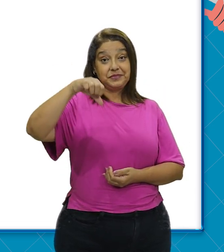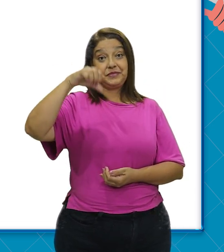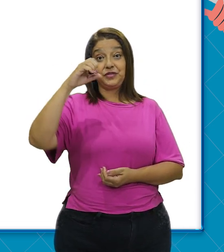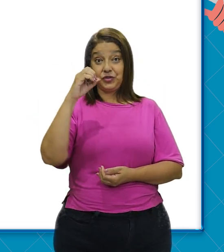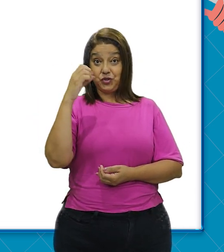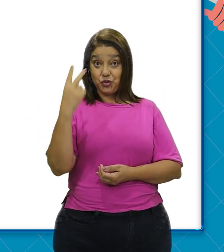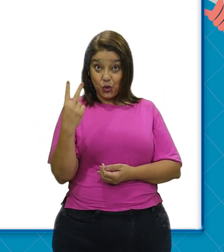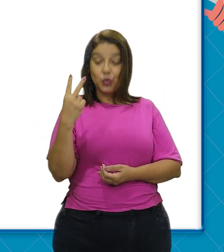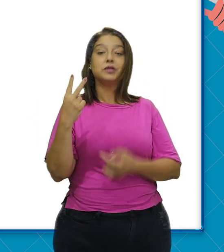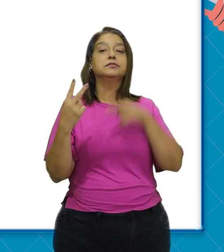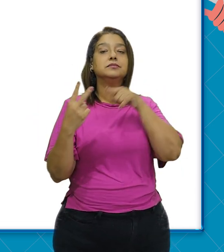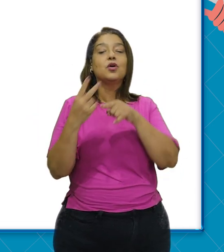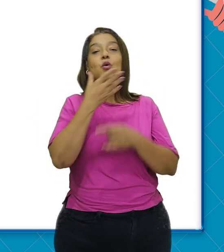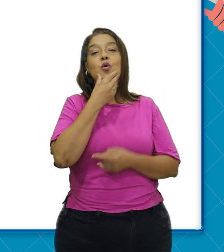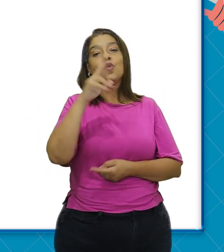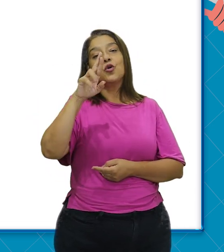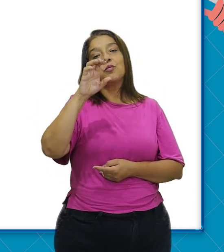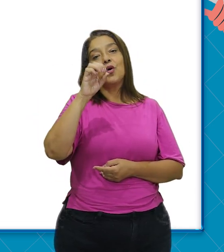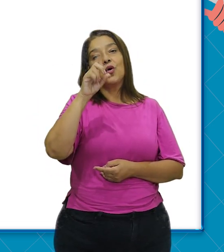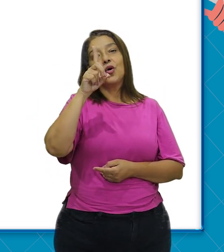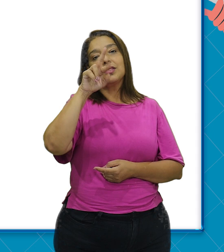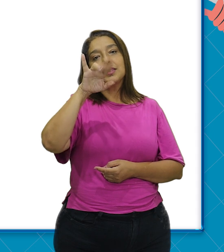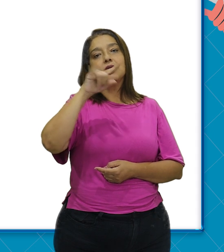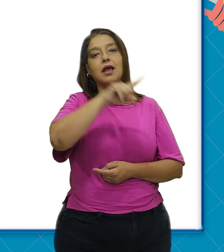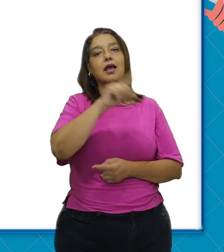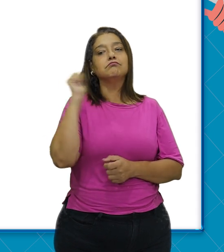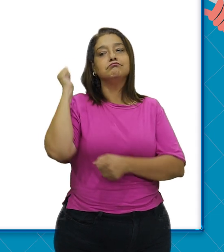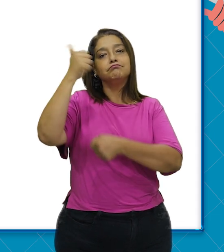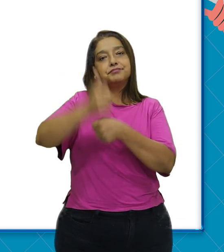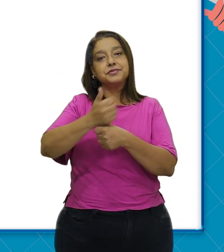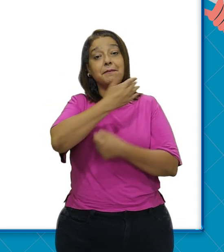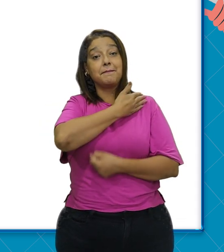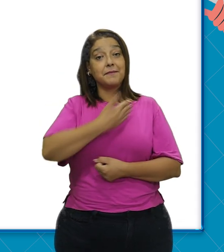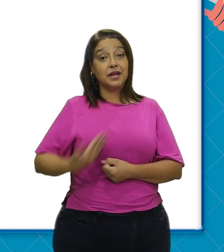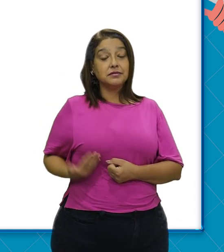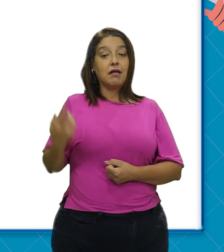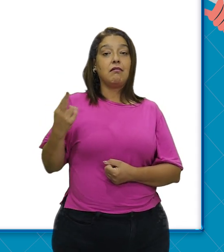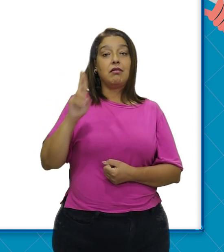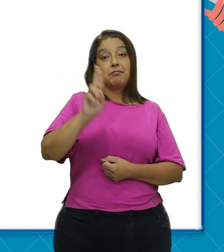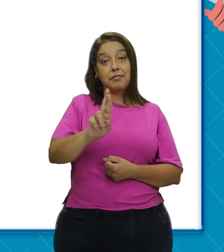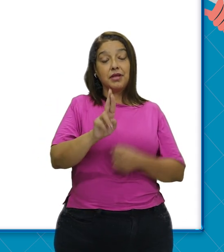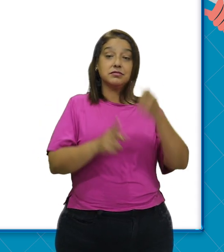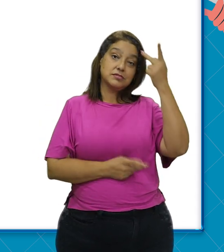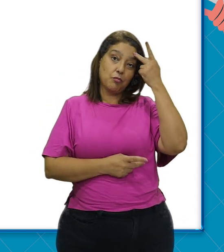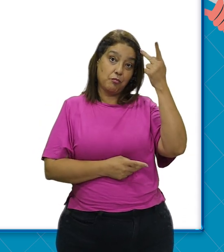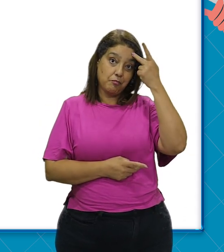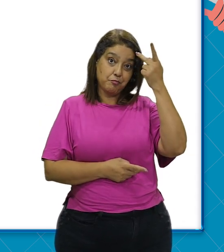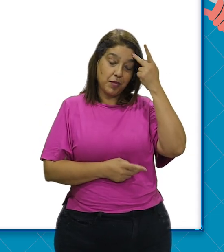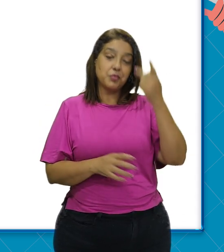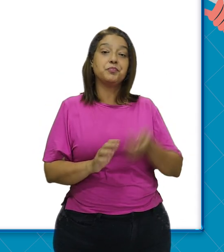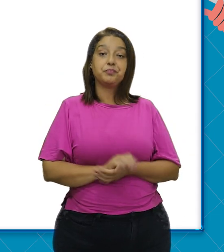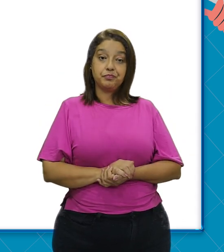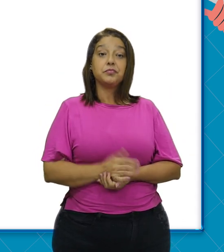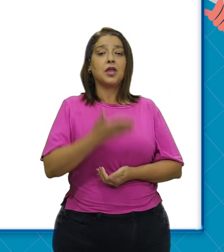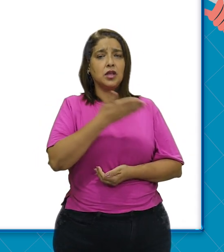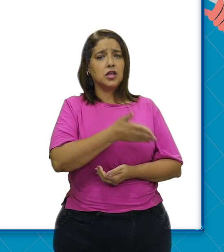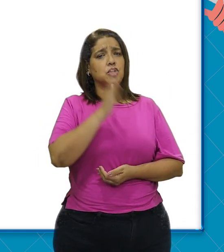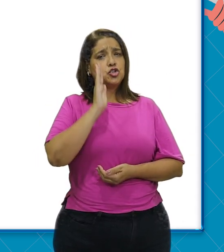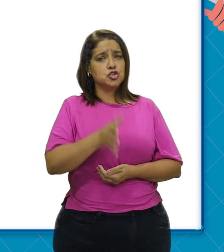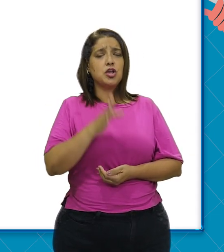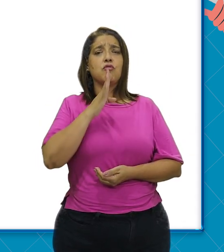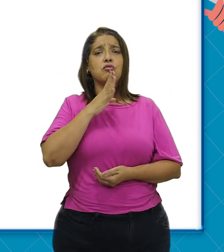cara chamado Rodrigues Alves se torna o presidente, como representante do estado de São Paulo. Ele já era popular por